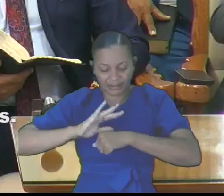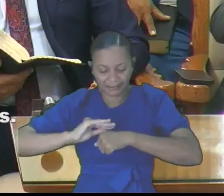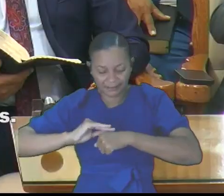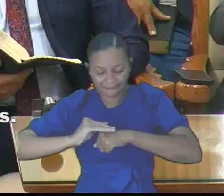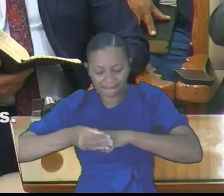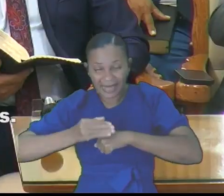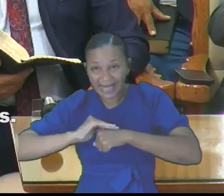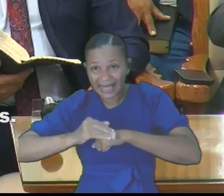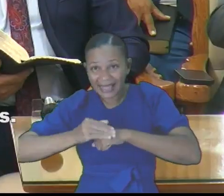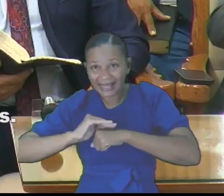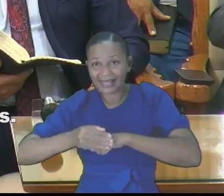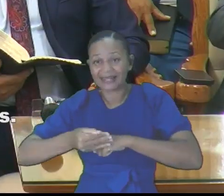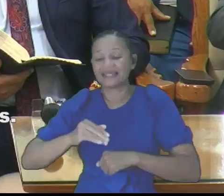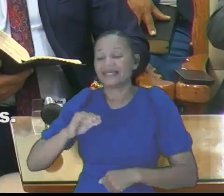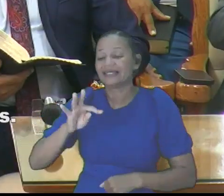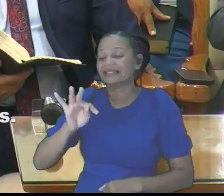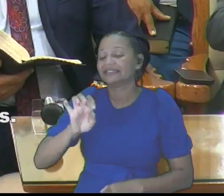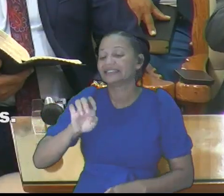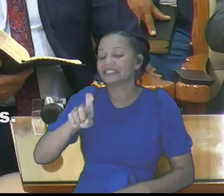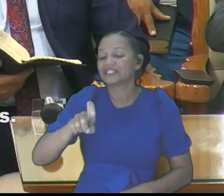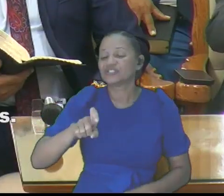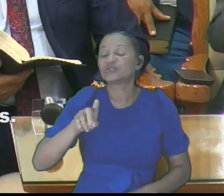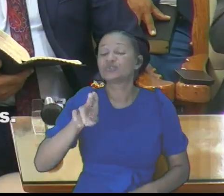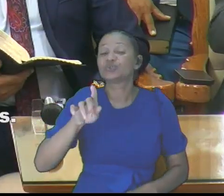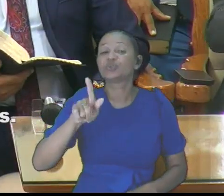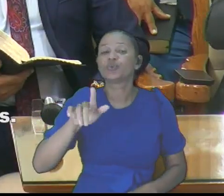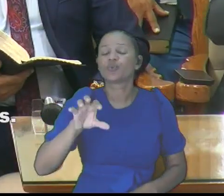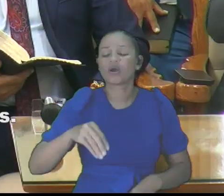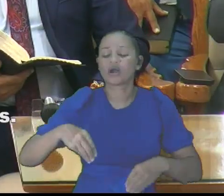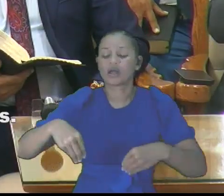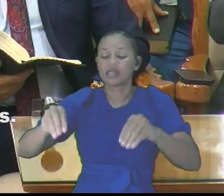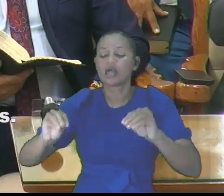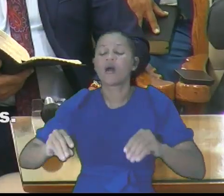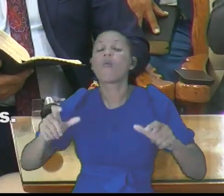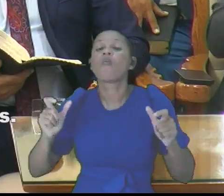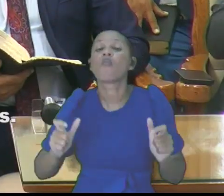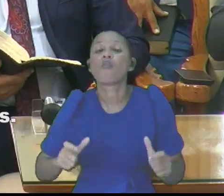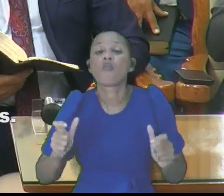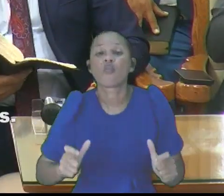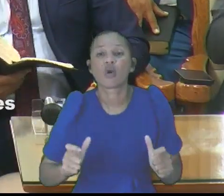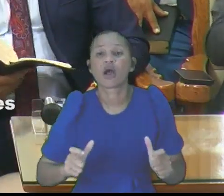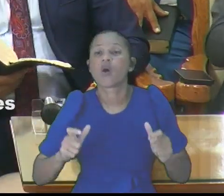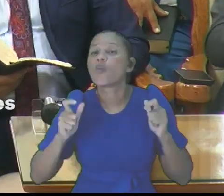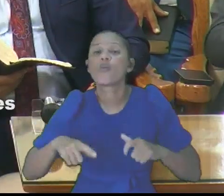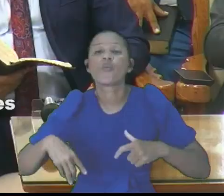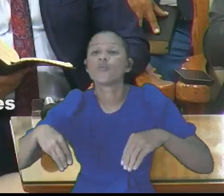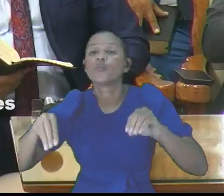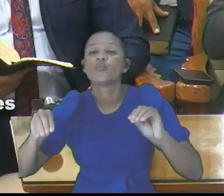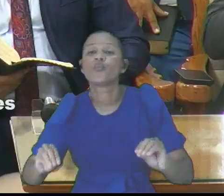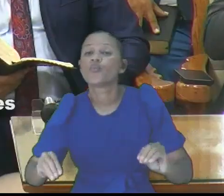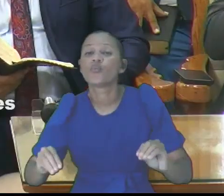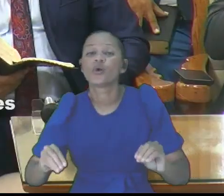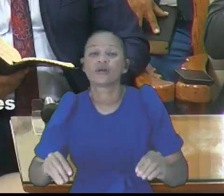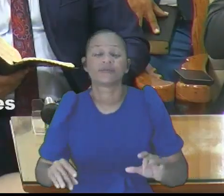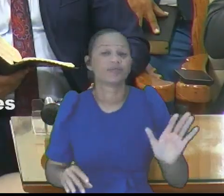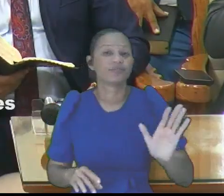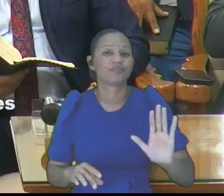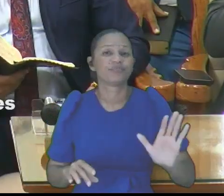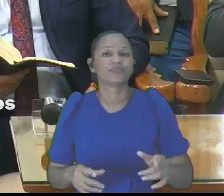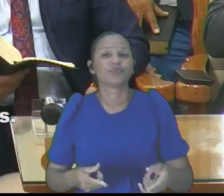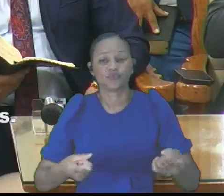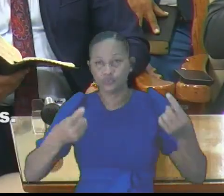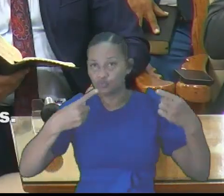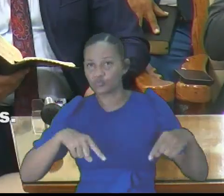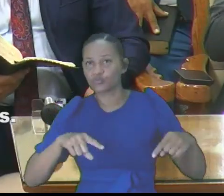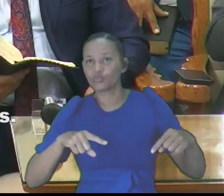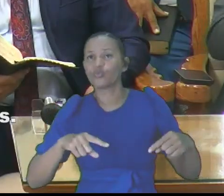de quê? Essa coberta era colocada onde? Está aí o texto, está no texto. Onde era que ela era colocada? Não, no outro